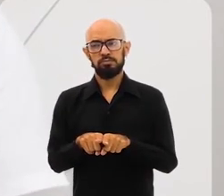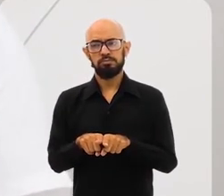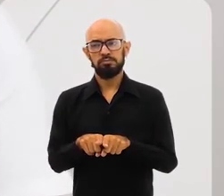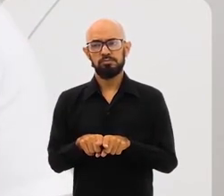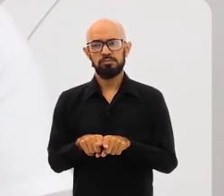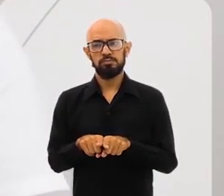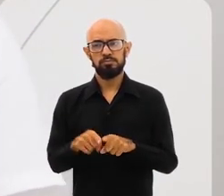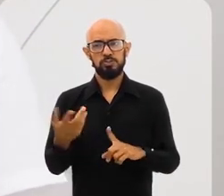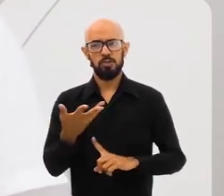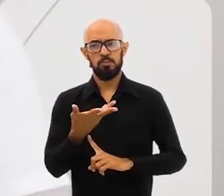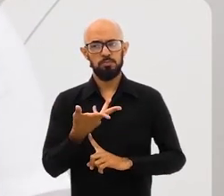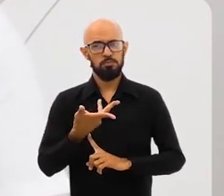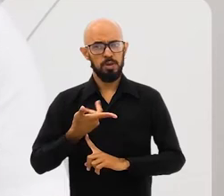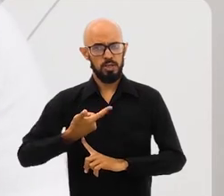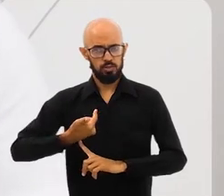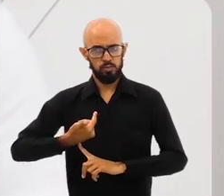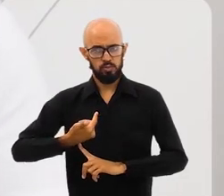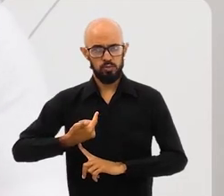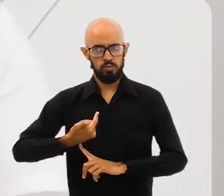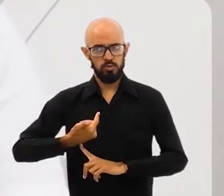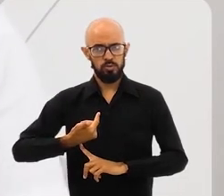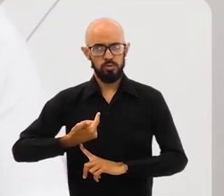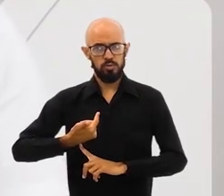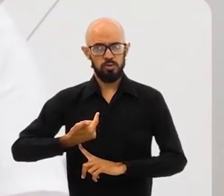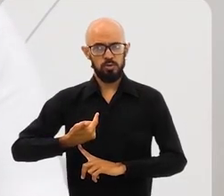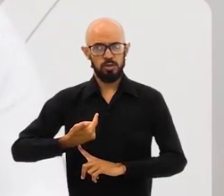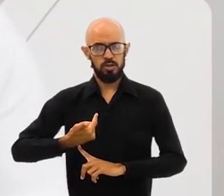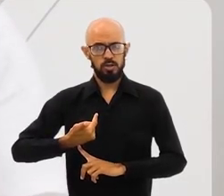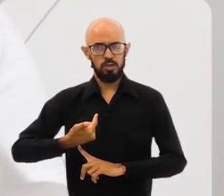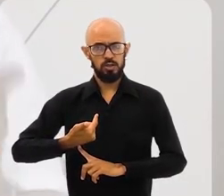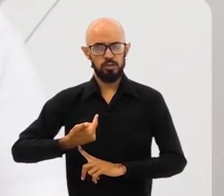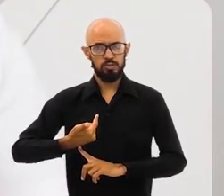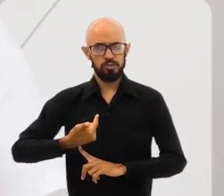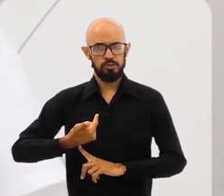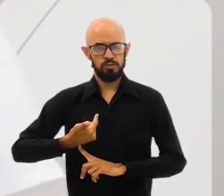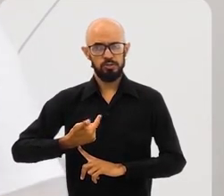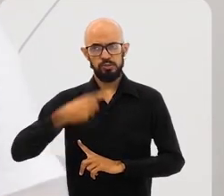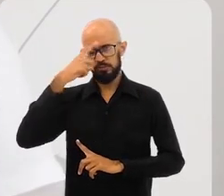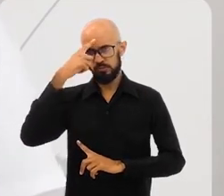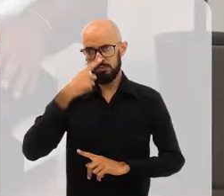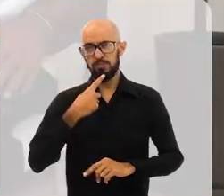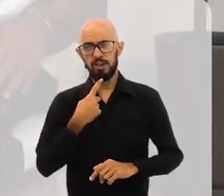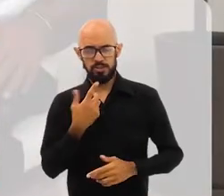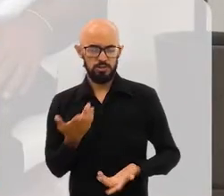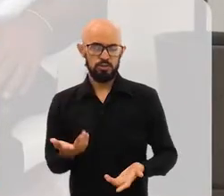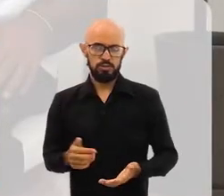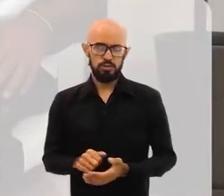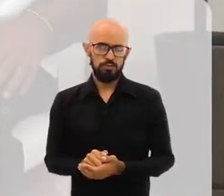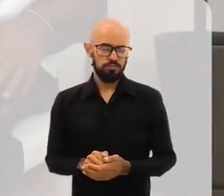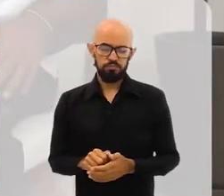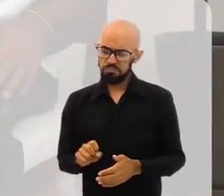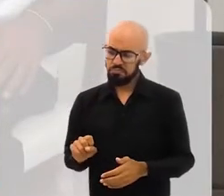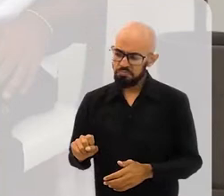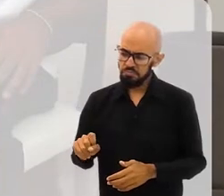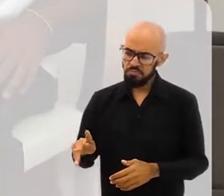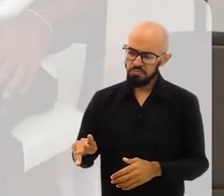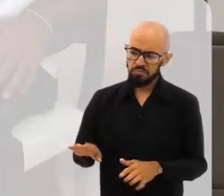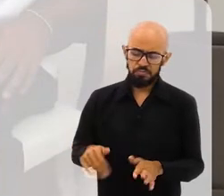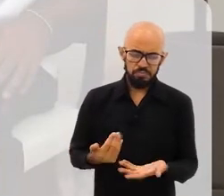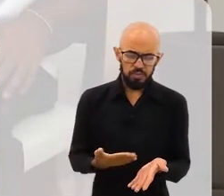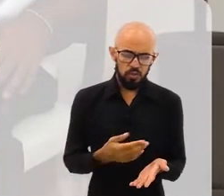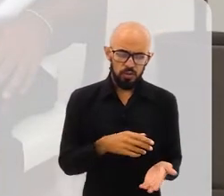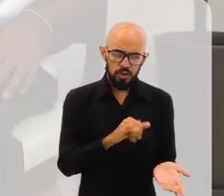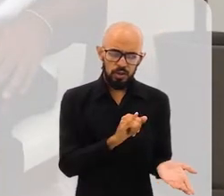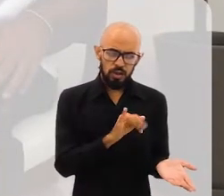um mérito no Digo no sentido de dignidade e caráter ou seja competência falar e Farma